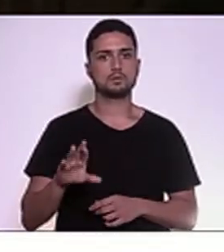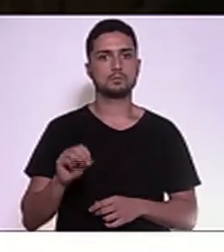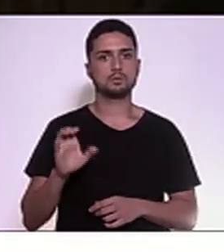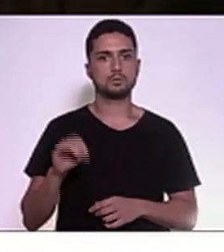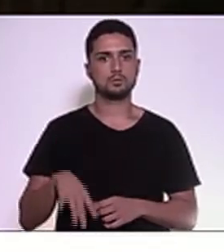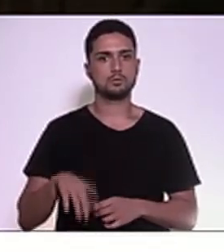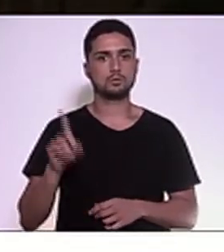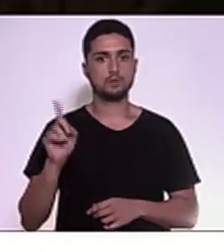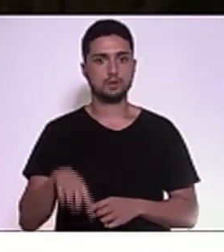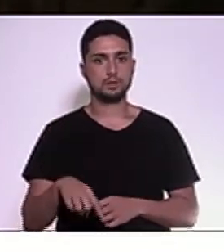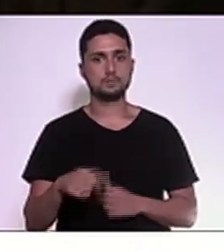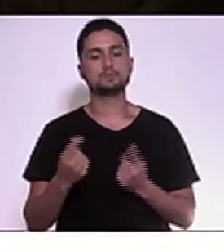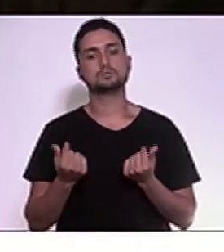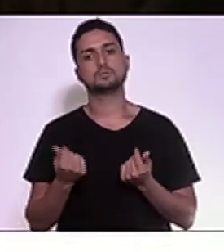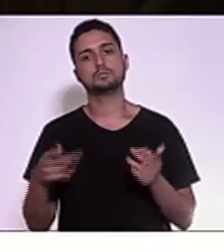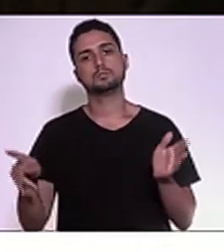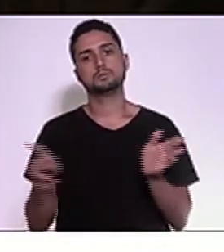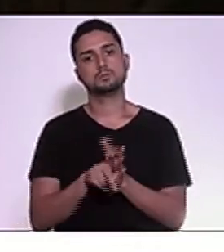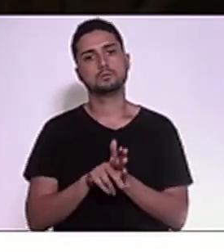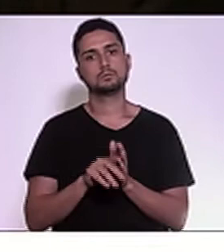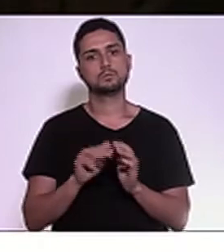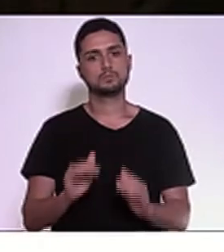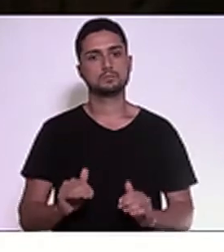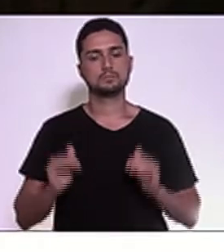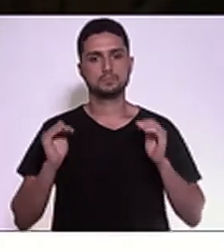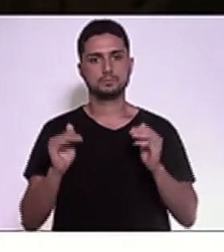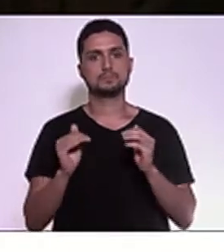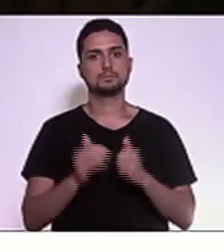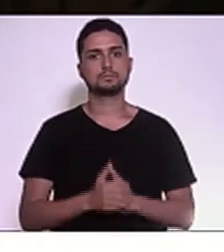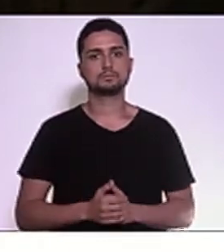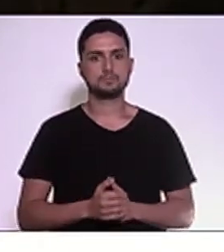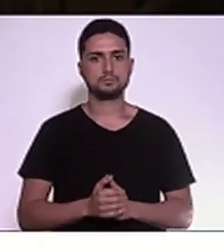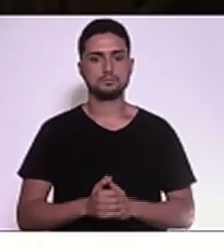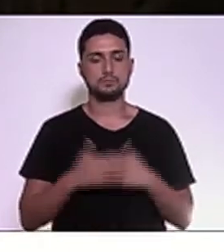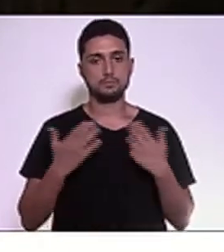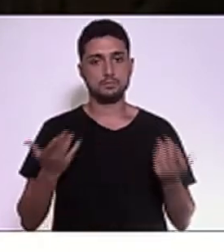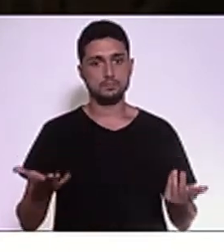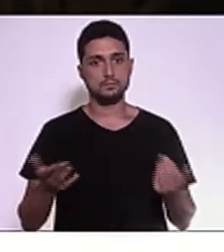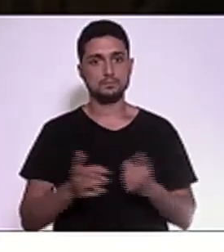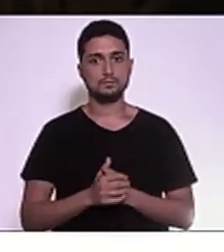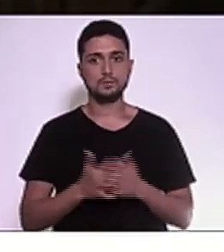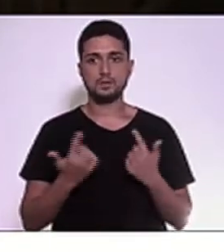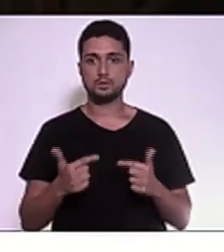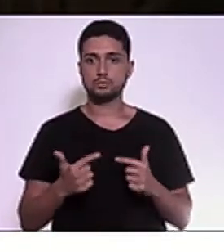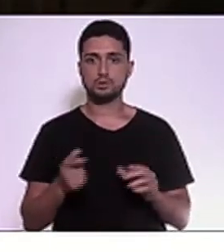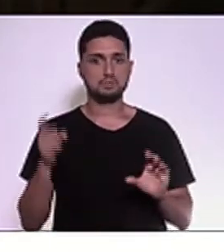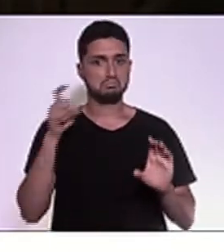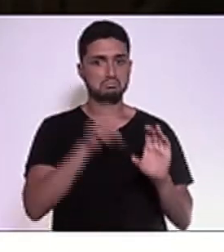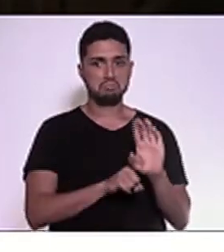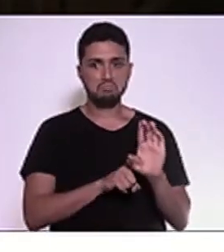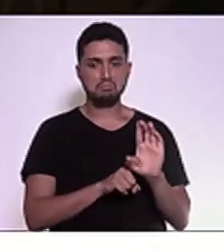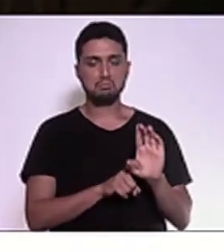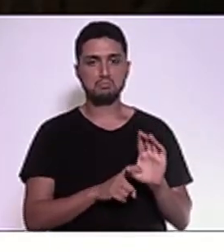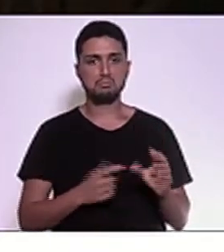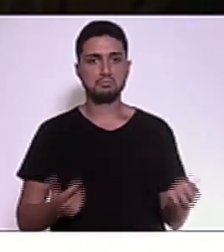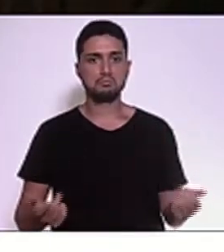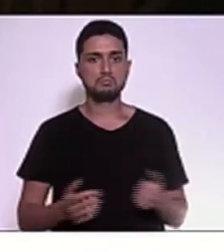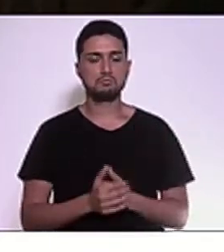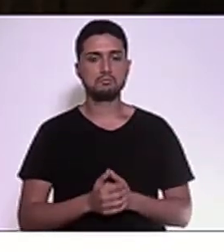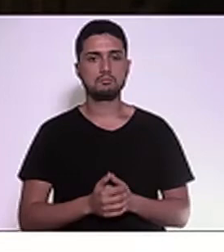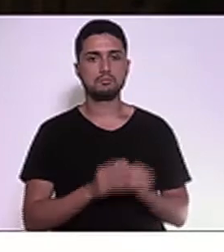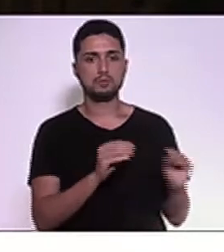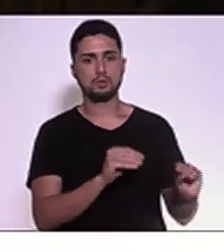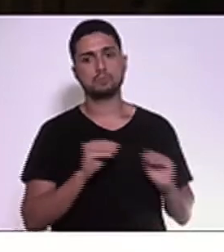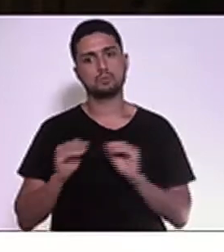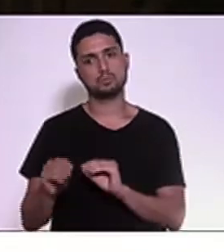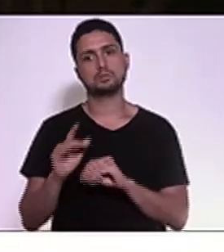fundo praticamente autossustentável. Portanto, não vive, não depende de